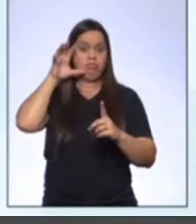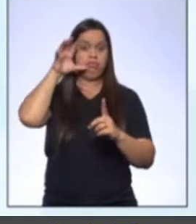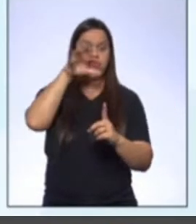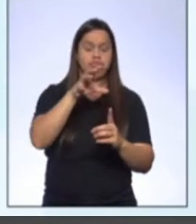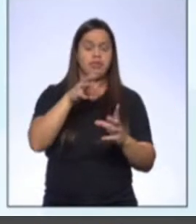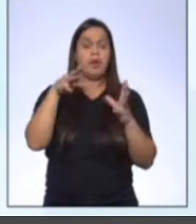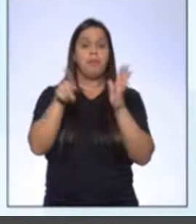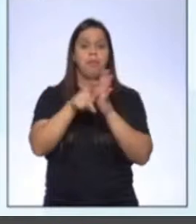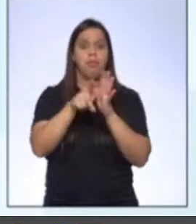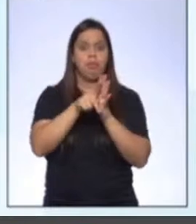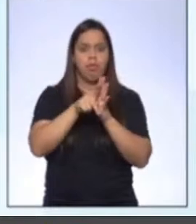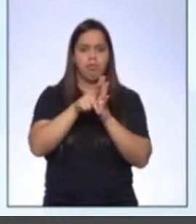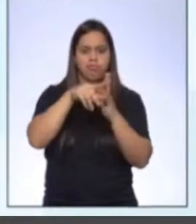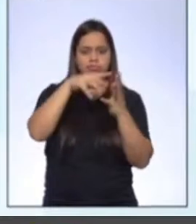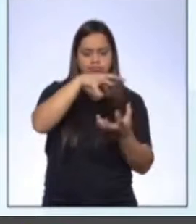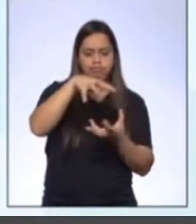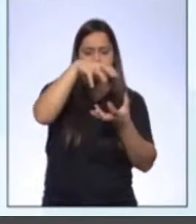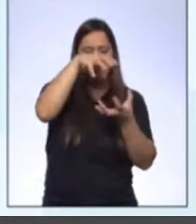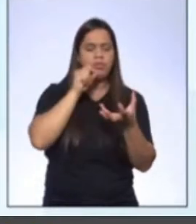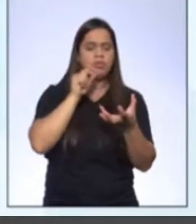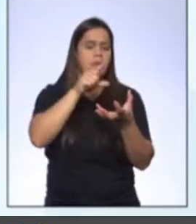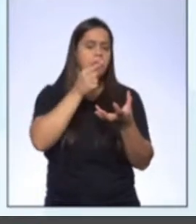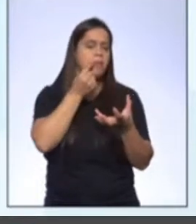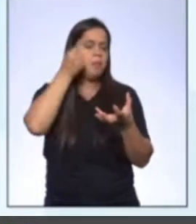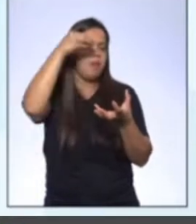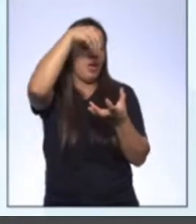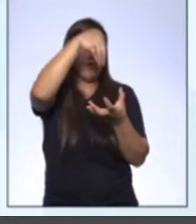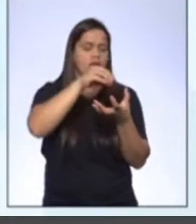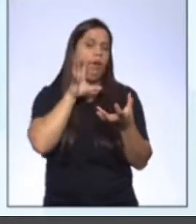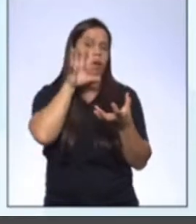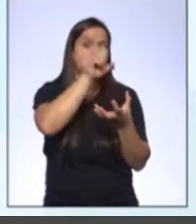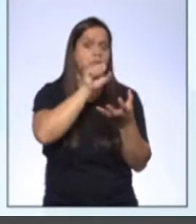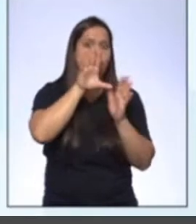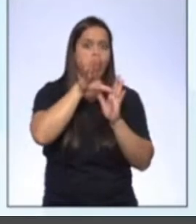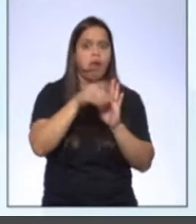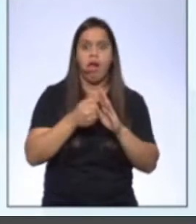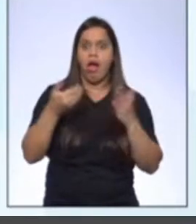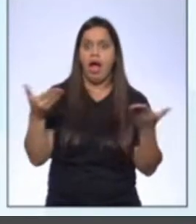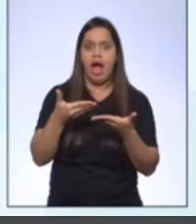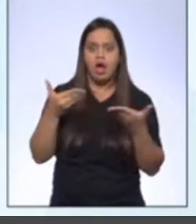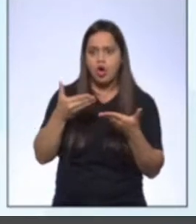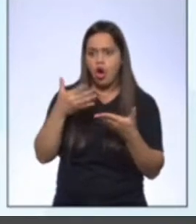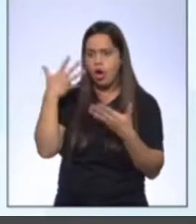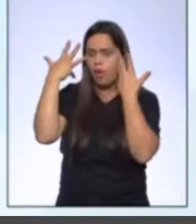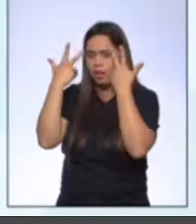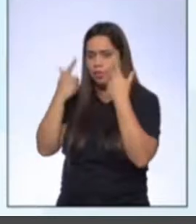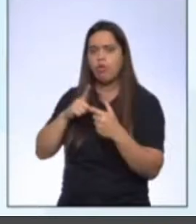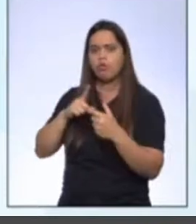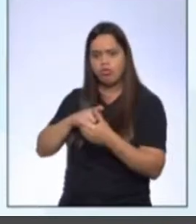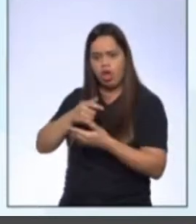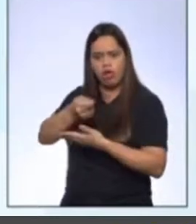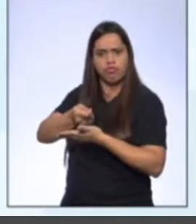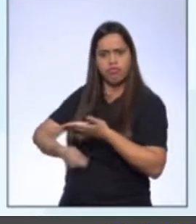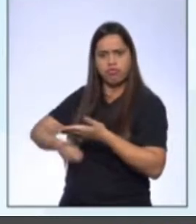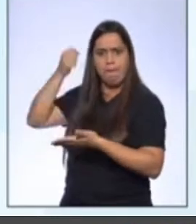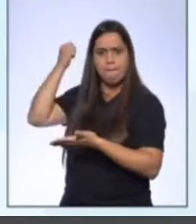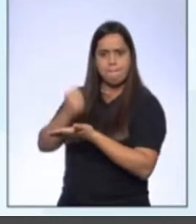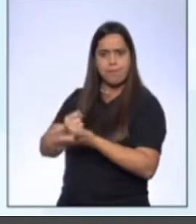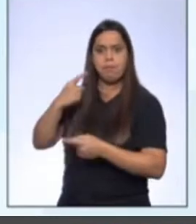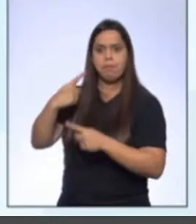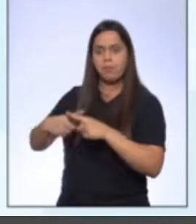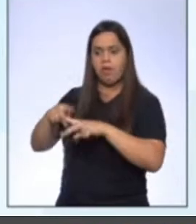de um apicultor. Agora, o animal tem ficha na polícia. Foi condenado por um tribunal por roubo e